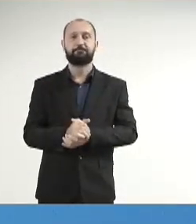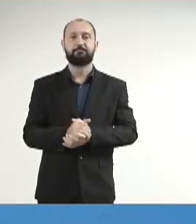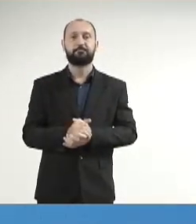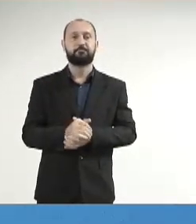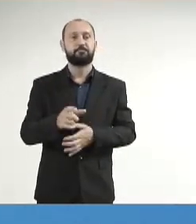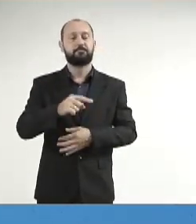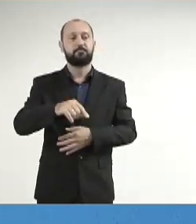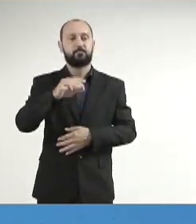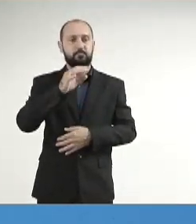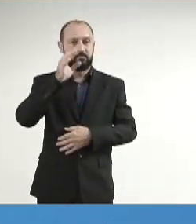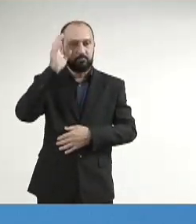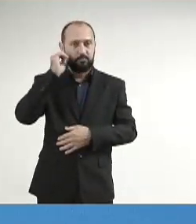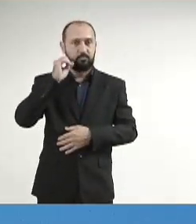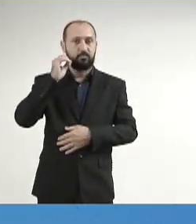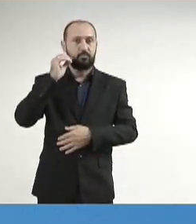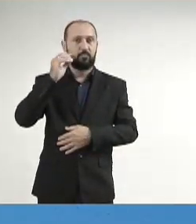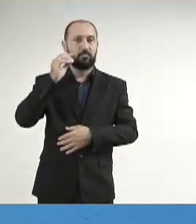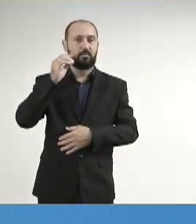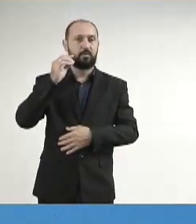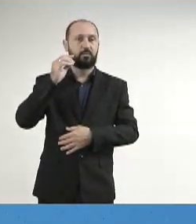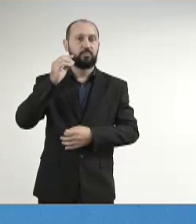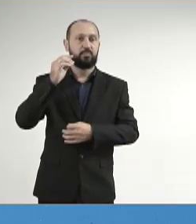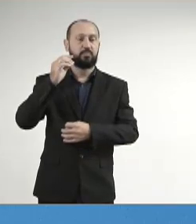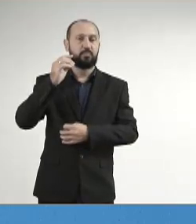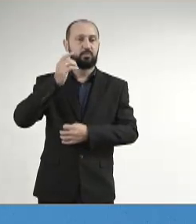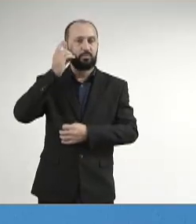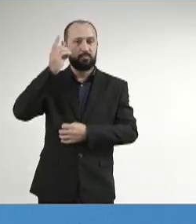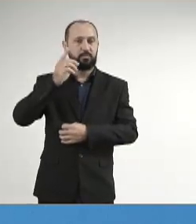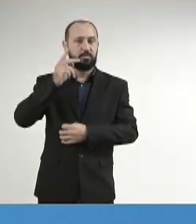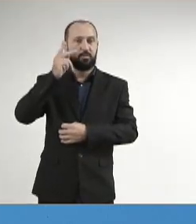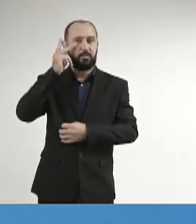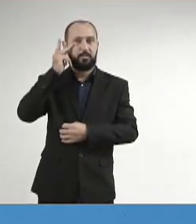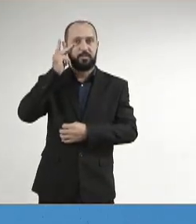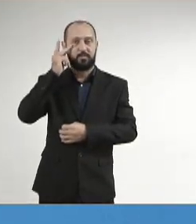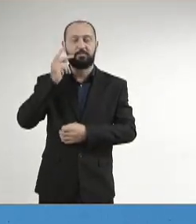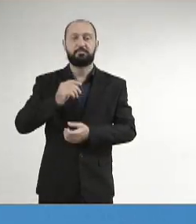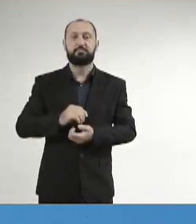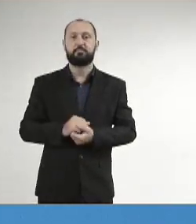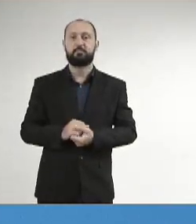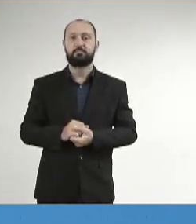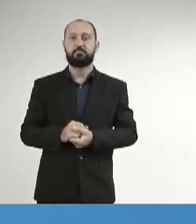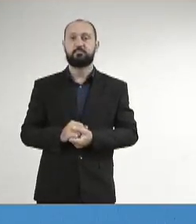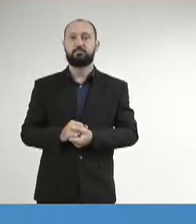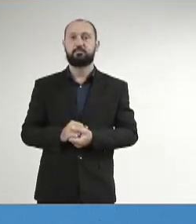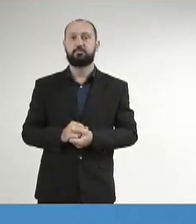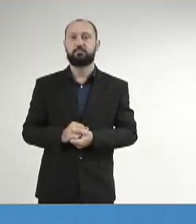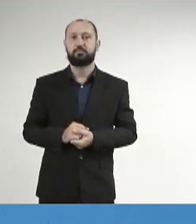ouvindo aqui atentamente a fala do colega deputado Pedro Kemp e